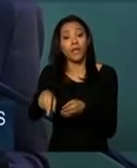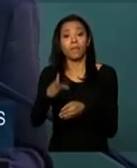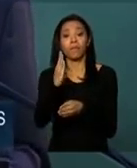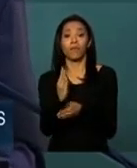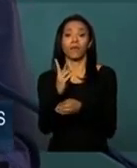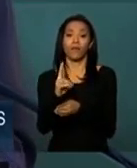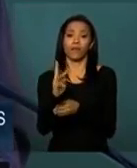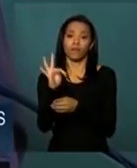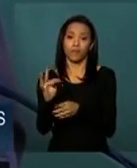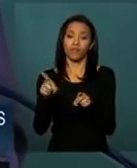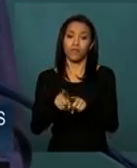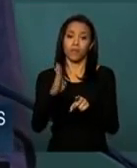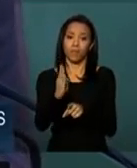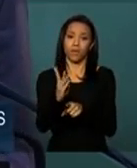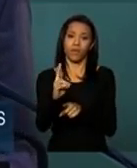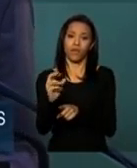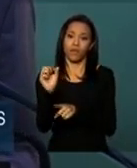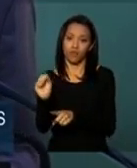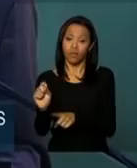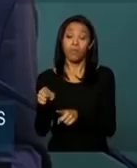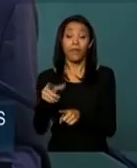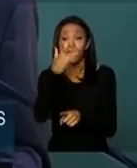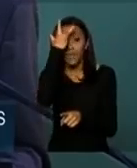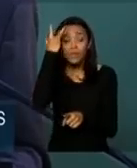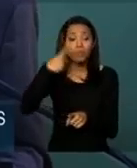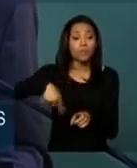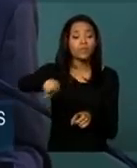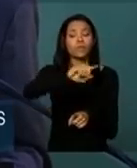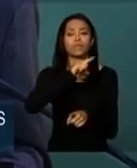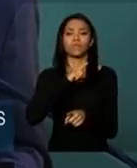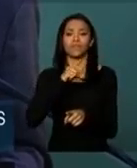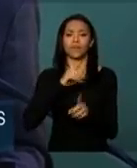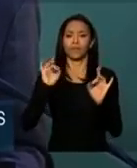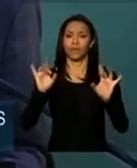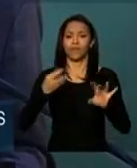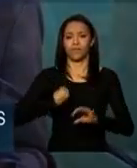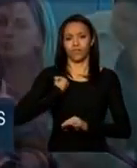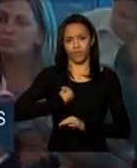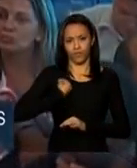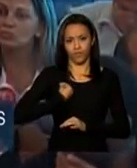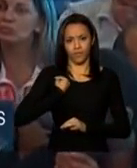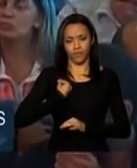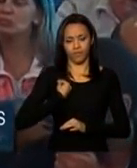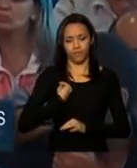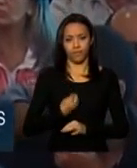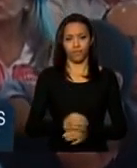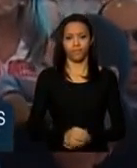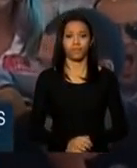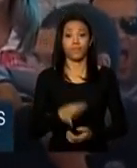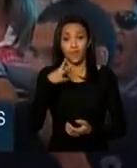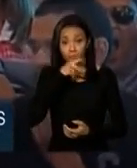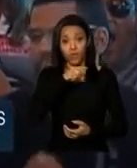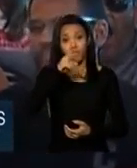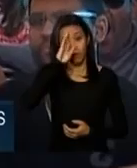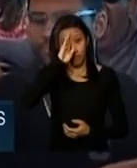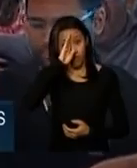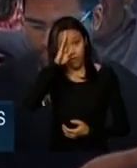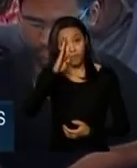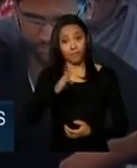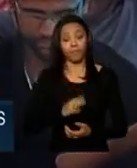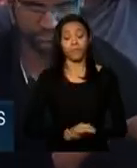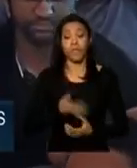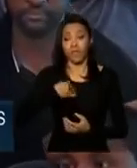e BRS, para que o povo tenha mais qualidade de vida. Eu acho que isso aqui é fundamental destacar.